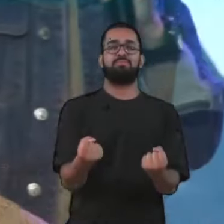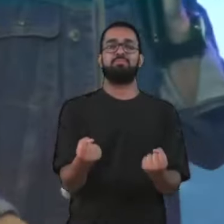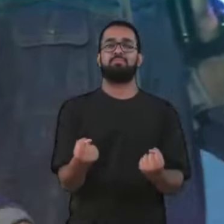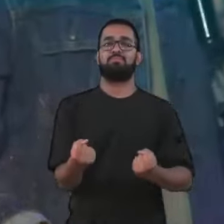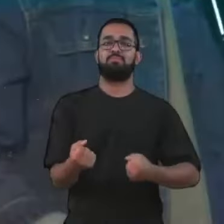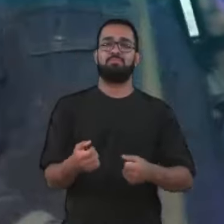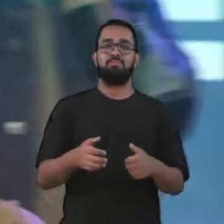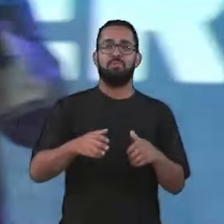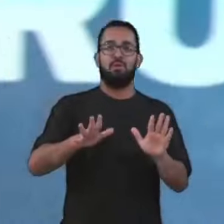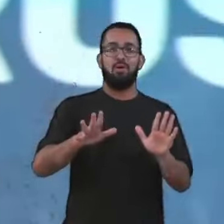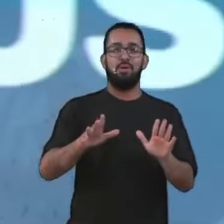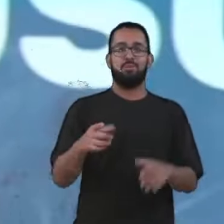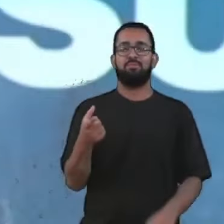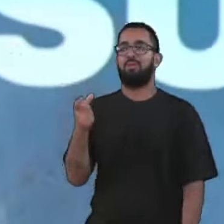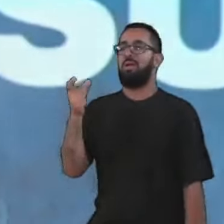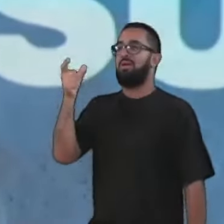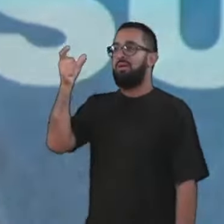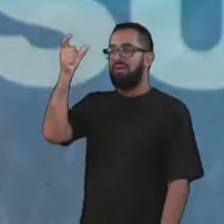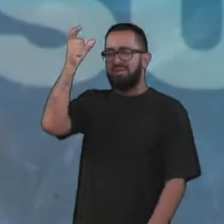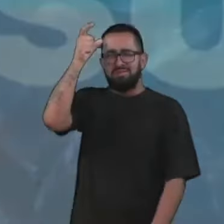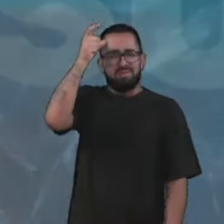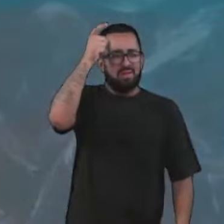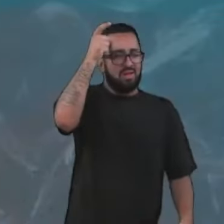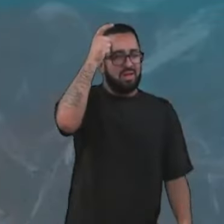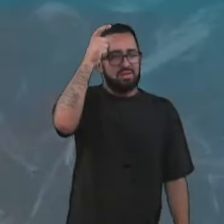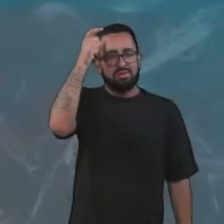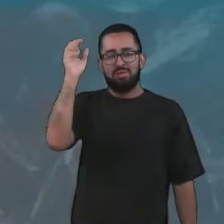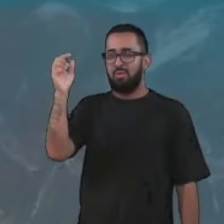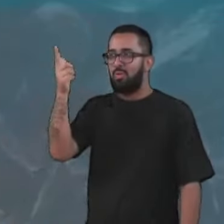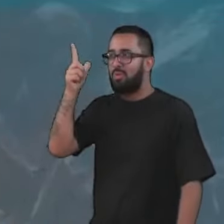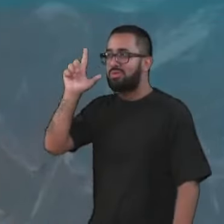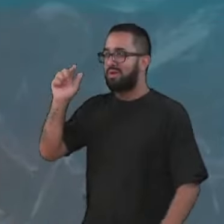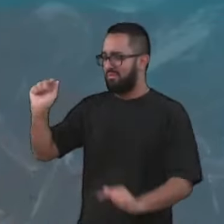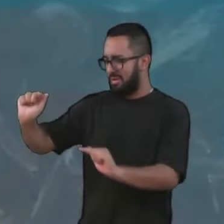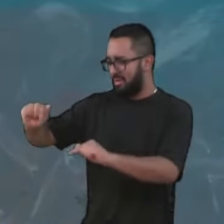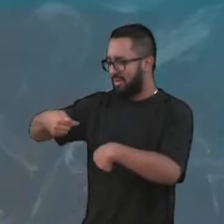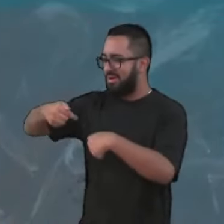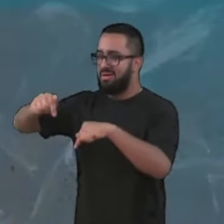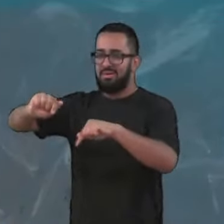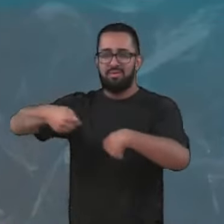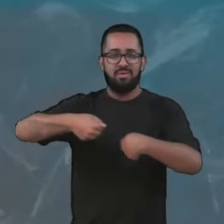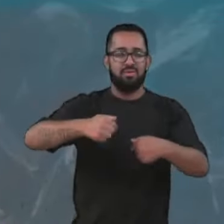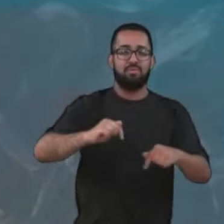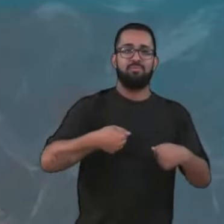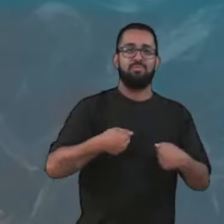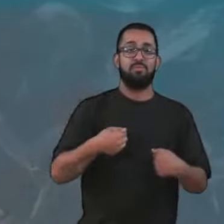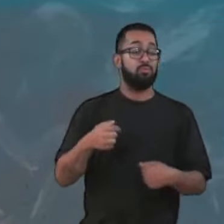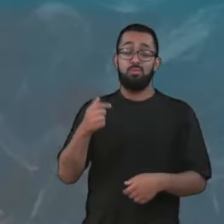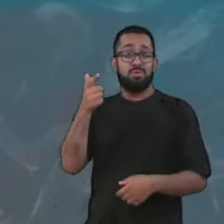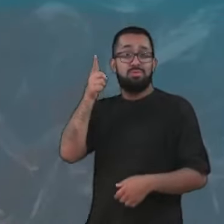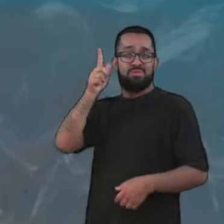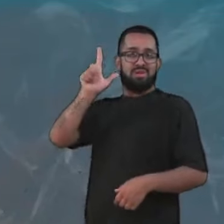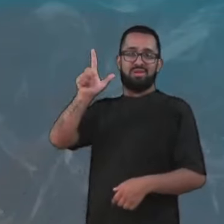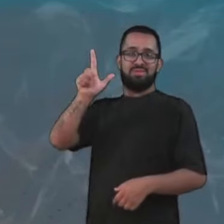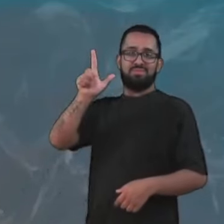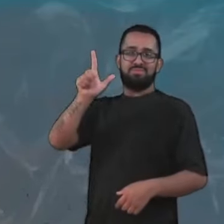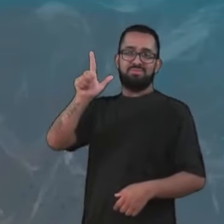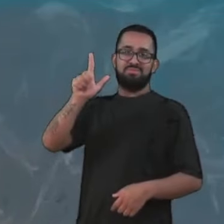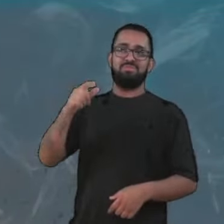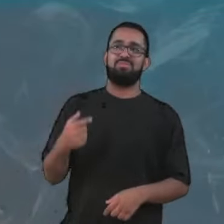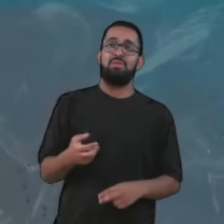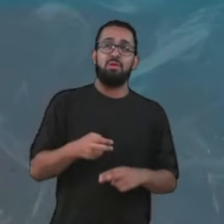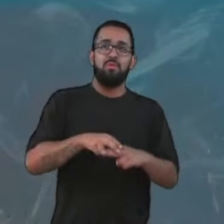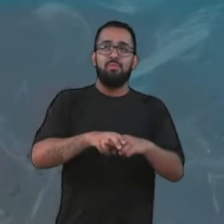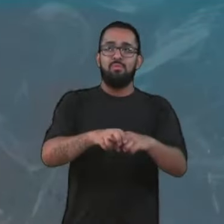Satanás não pode roubar isso de você. Por isso que eu digo que alegrar é uma escolha. Se você se alegrar, se relacionar com Deus, se você